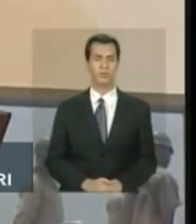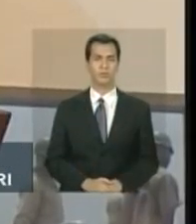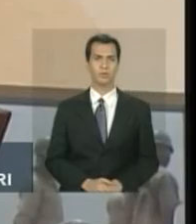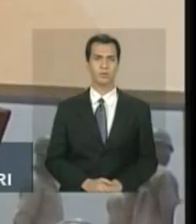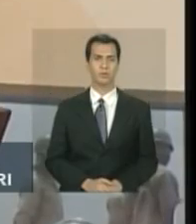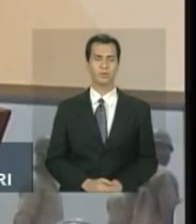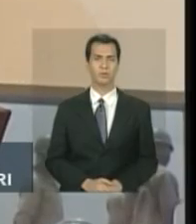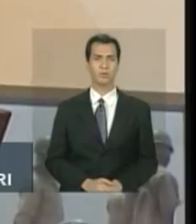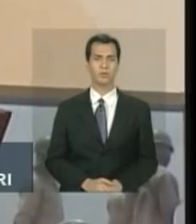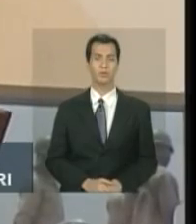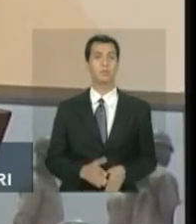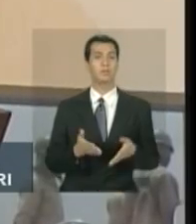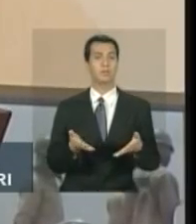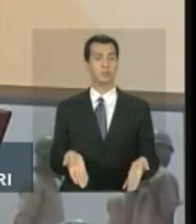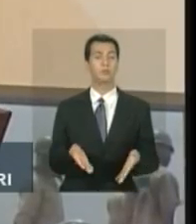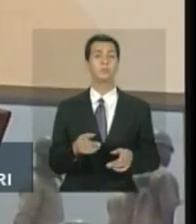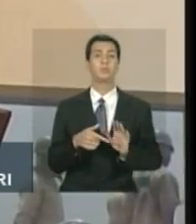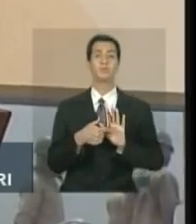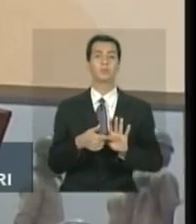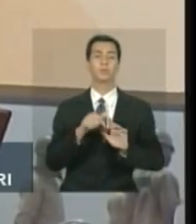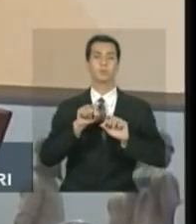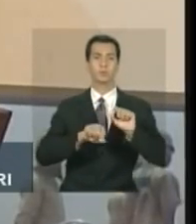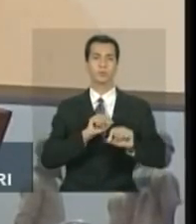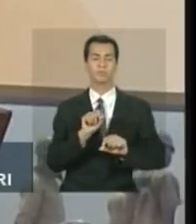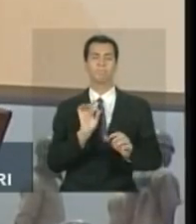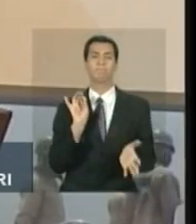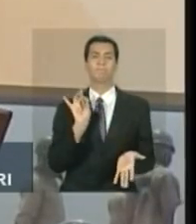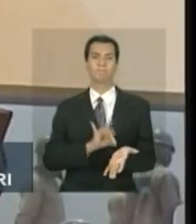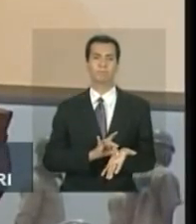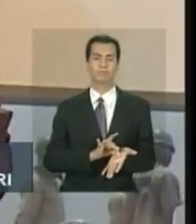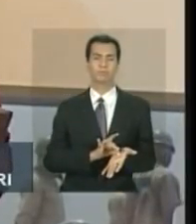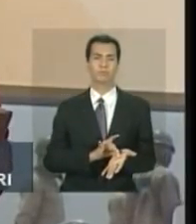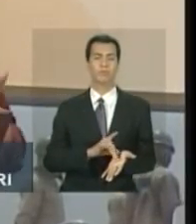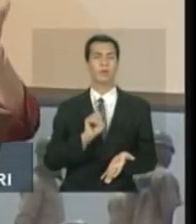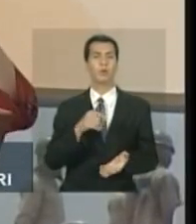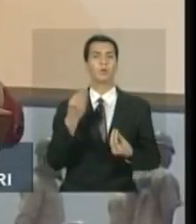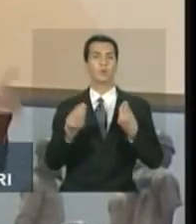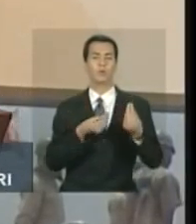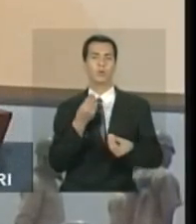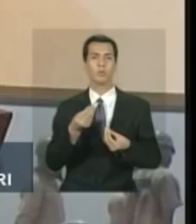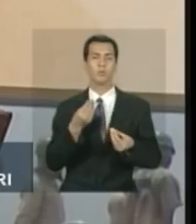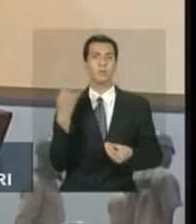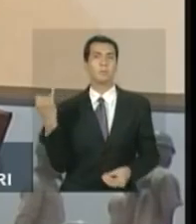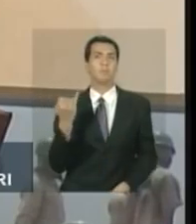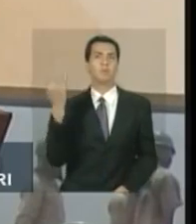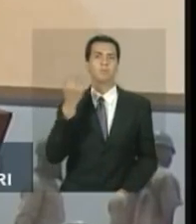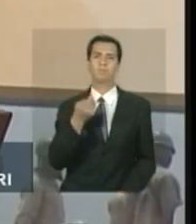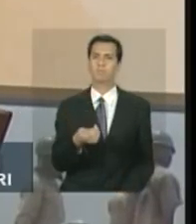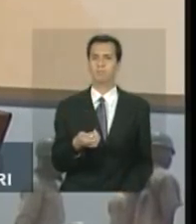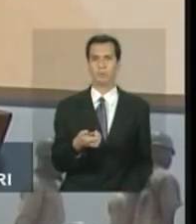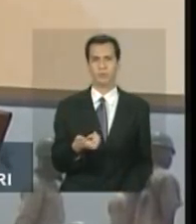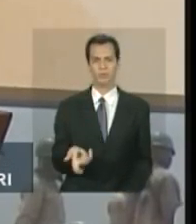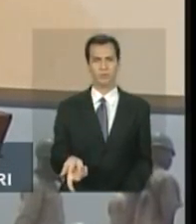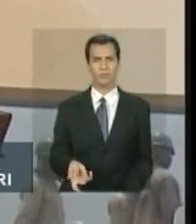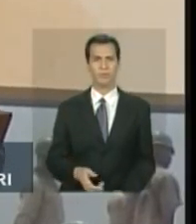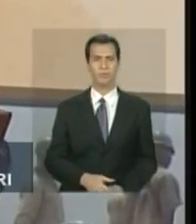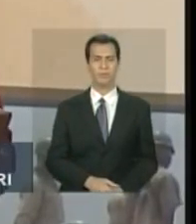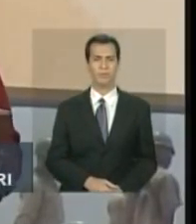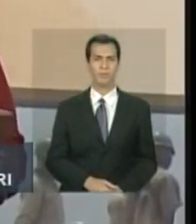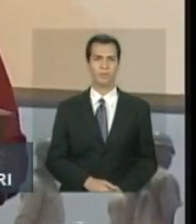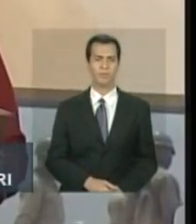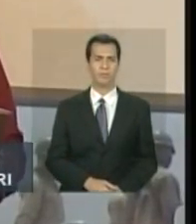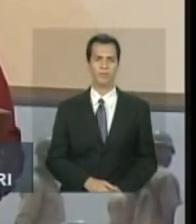isso mostrava justamente a pouca importância que